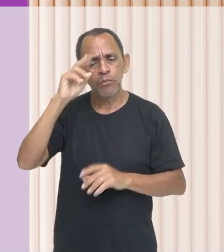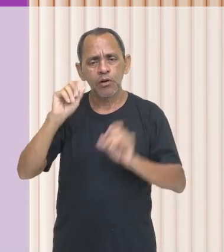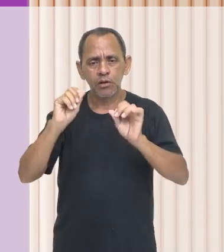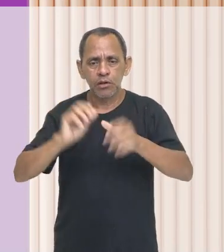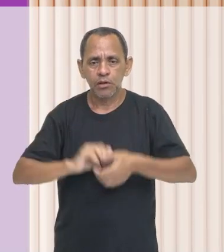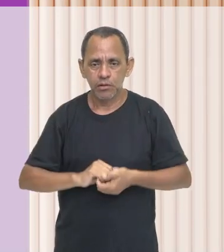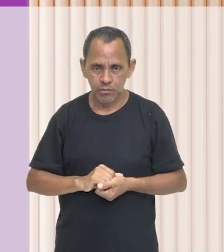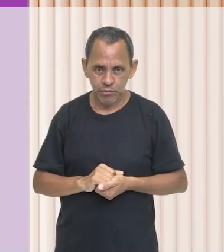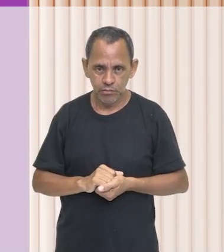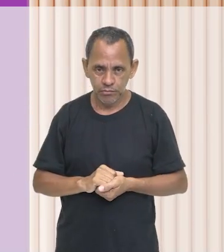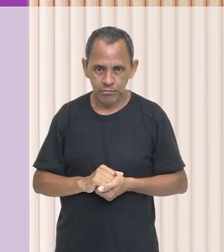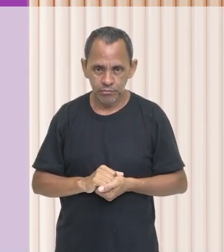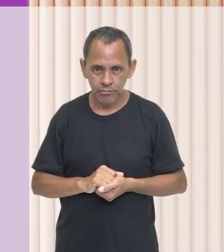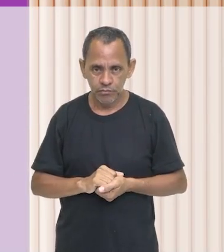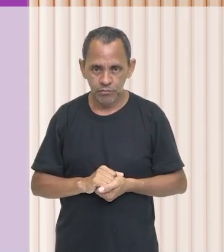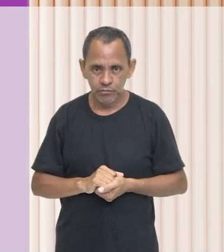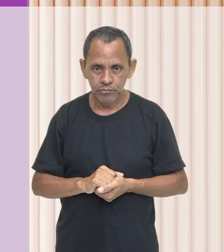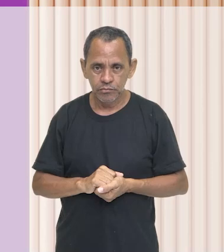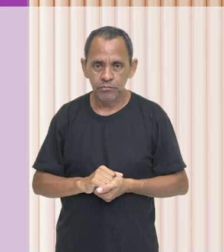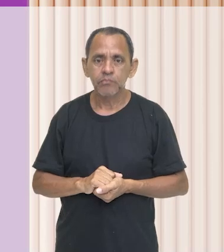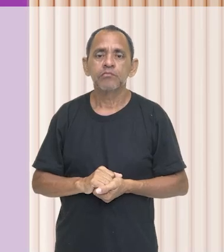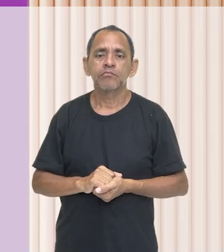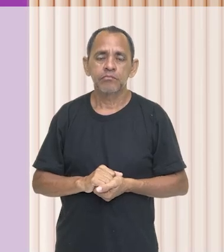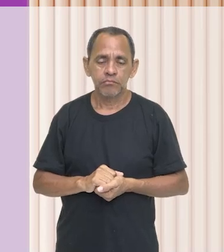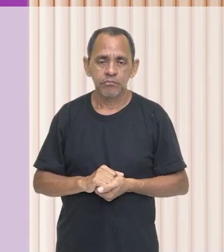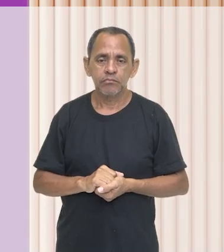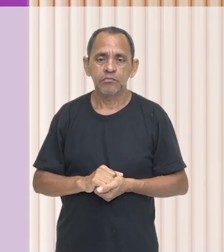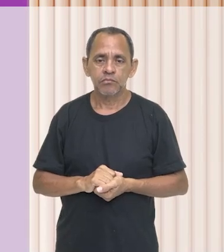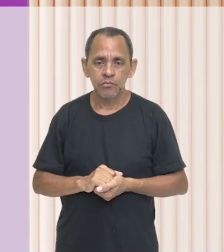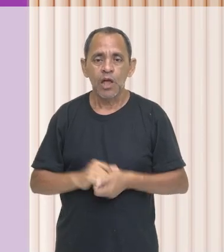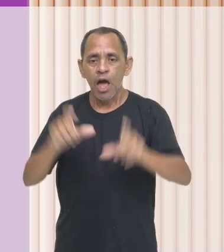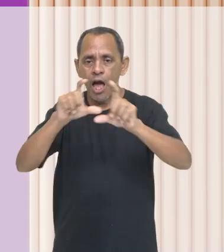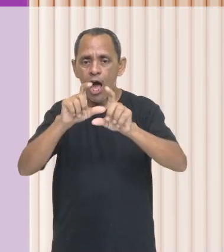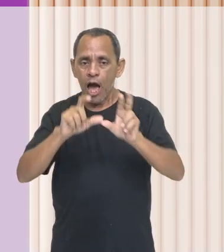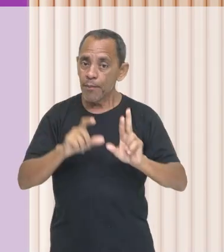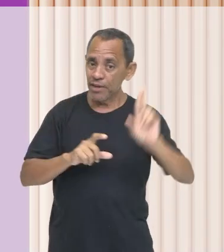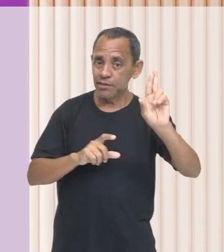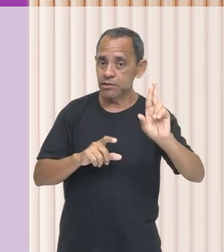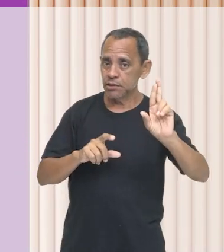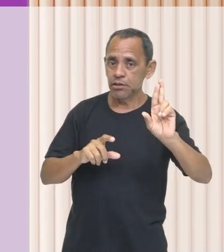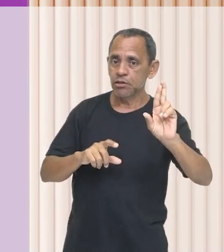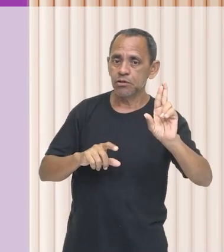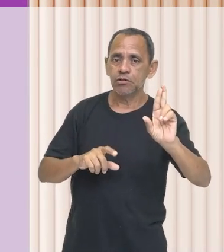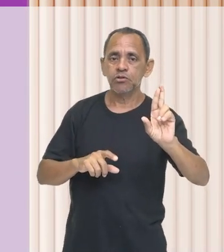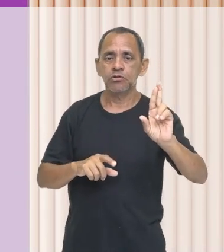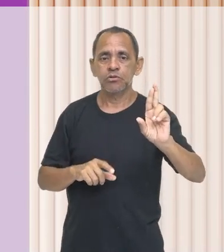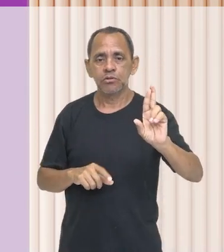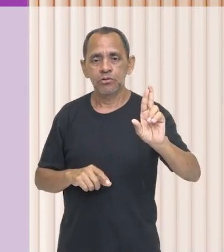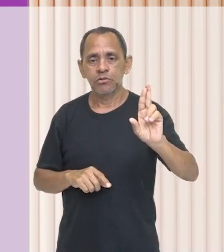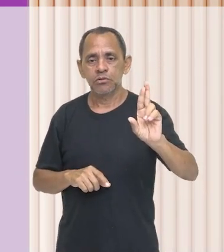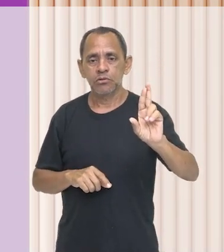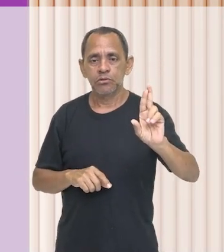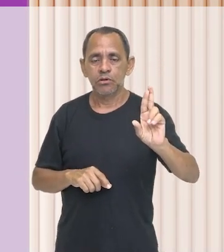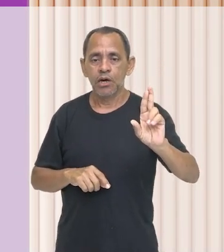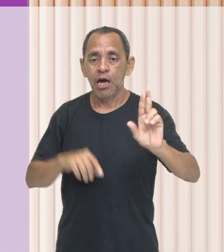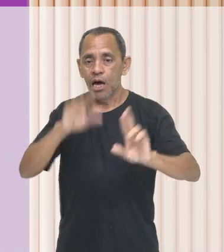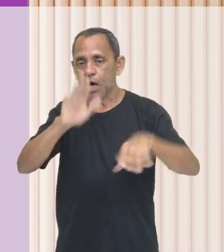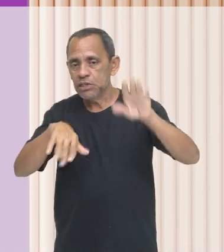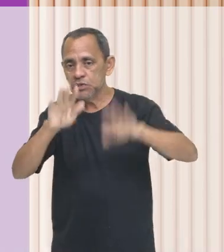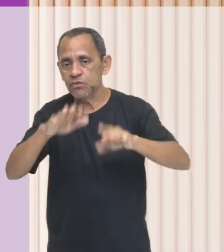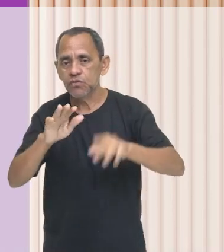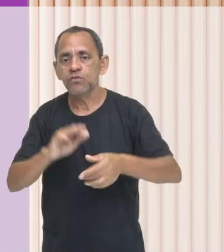unidades, a representação será em litro, pode ser em outras unidades de medidas, tá bom? E aí você precisa conhecer